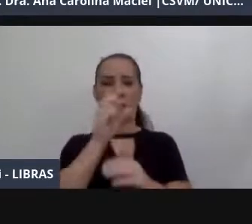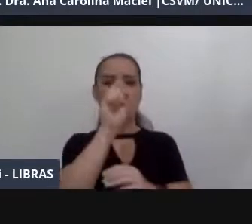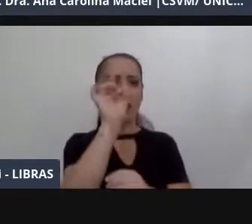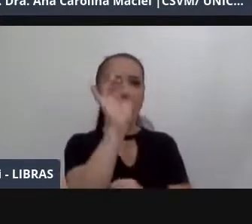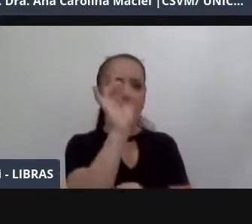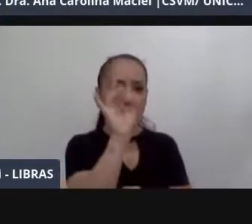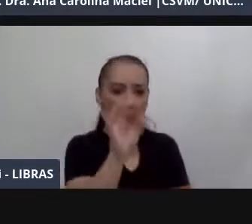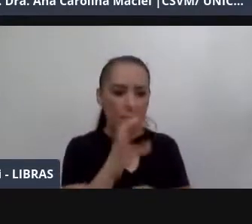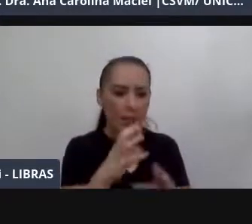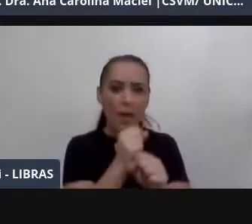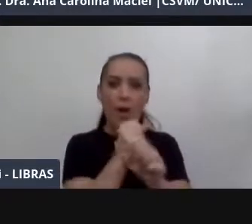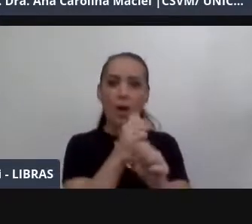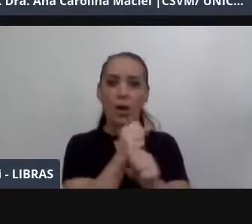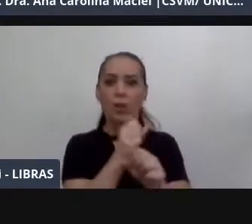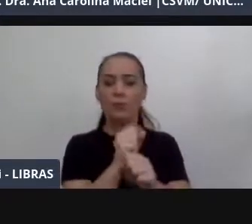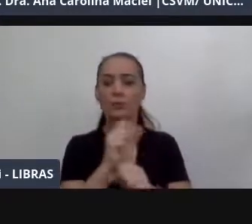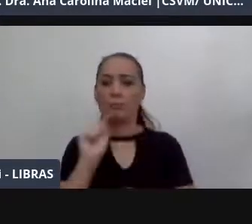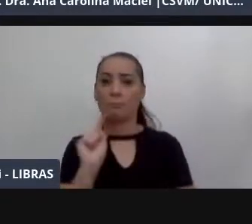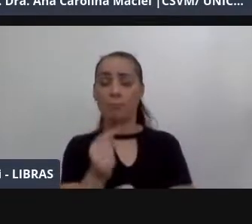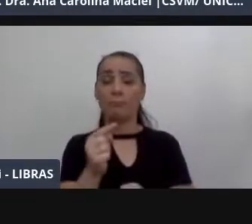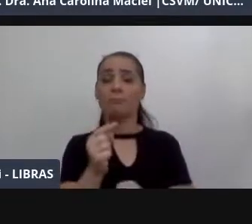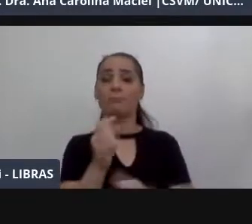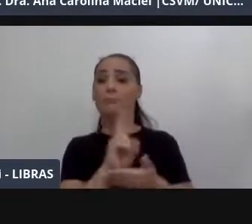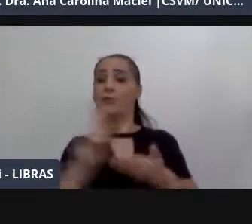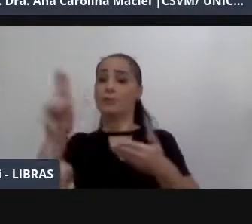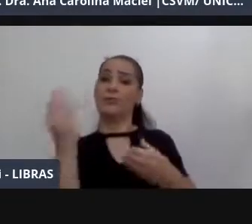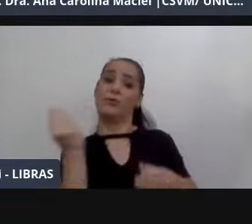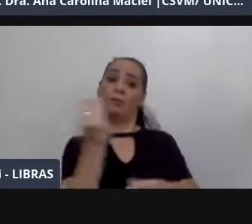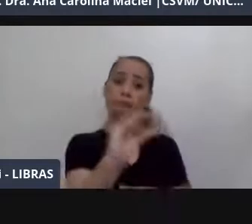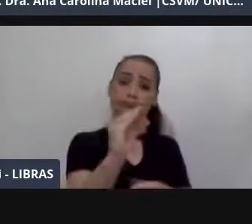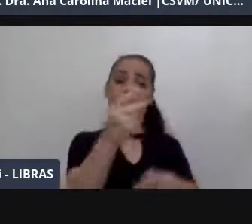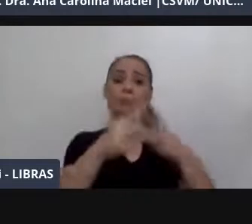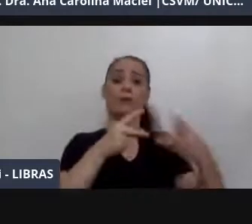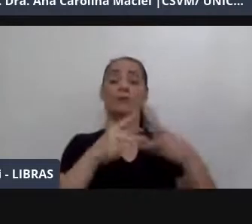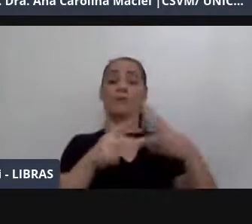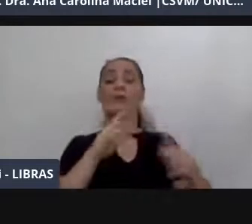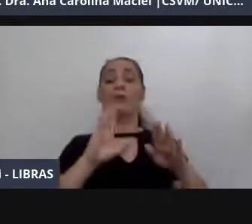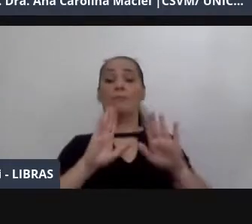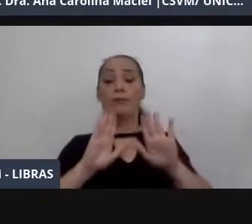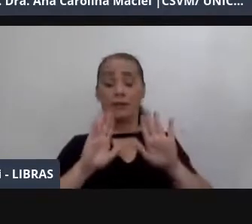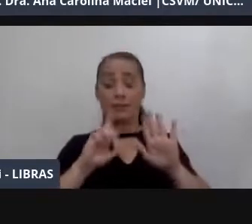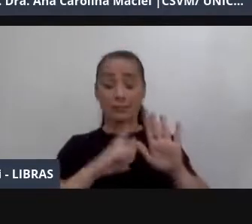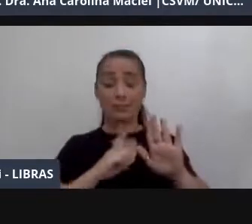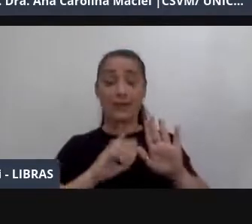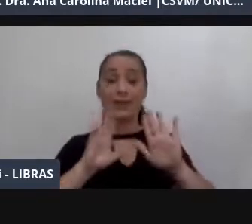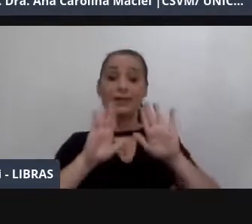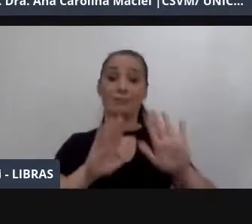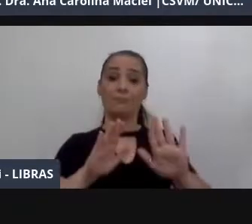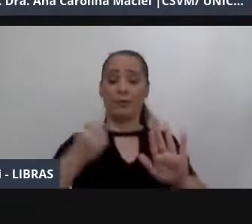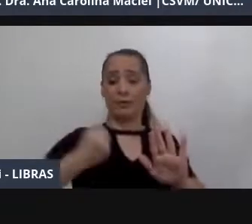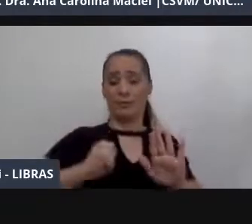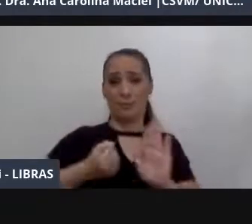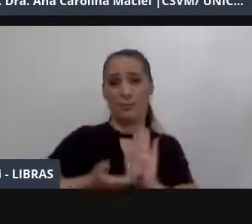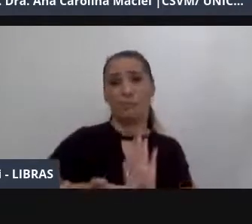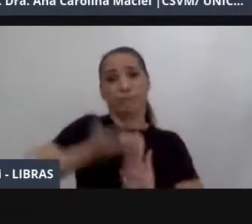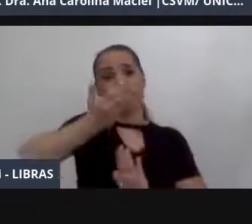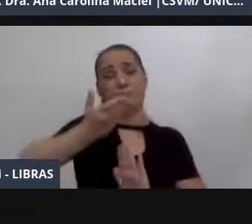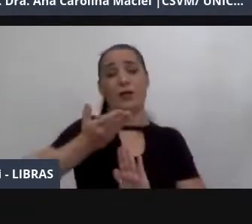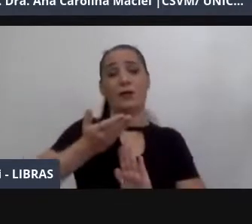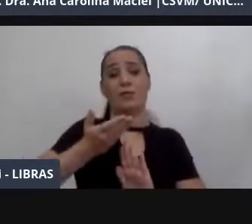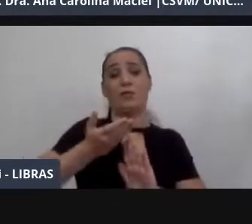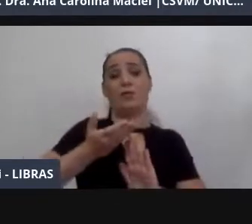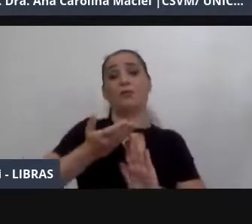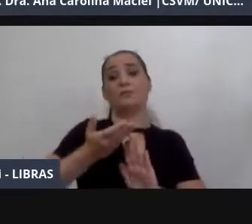hoje conectadas na plataforma. É um número muito bom, mas tem que ser muito mais do que isso. Tem que ser geral e sistemático. Mas